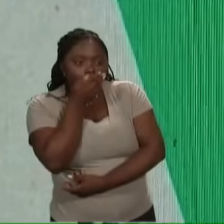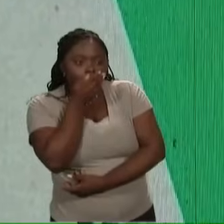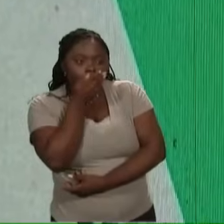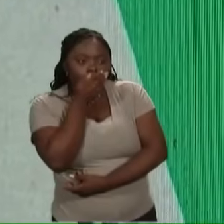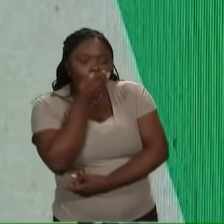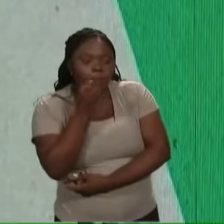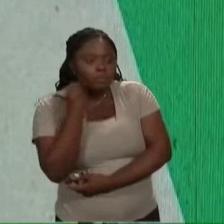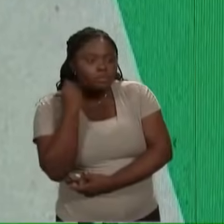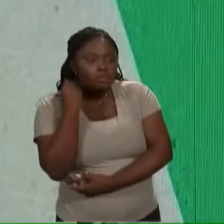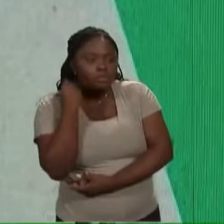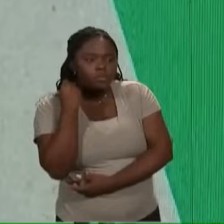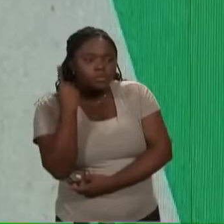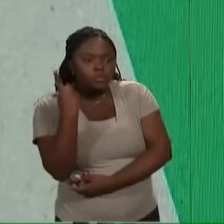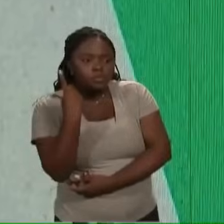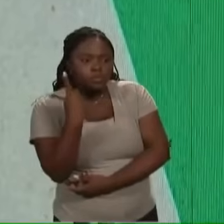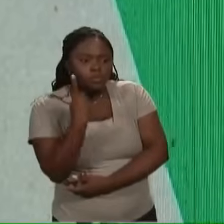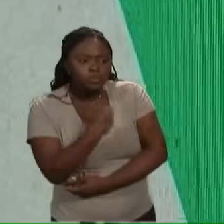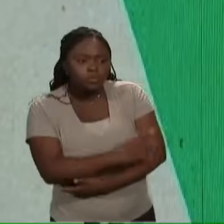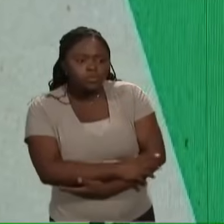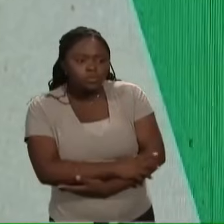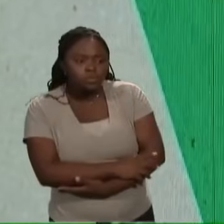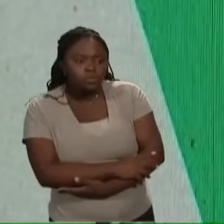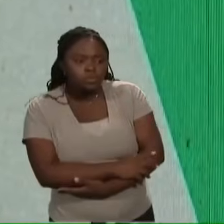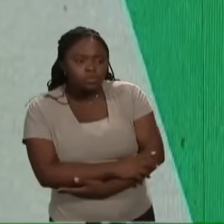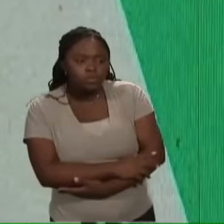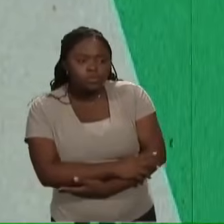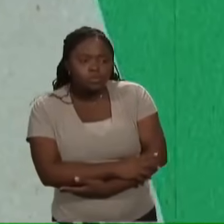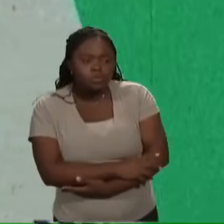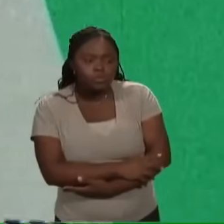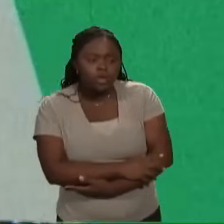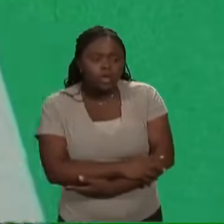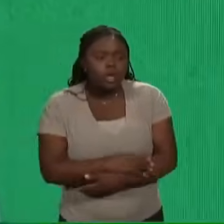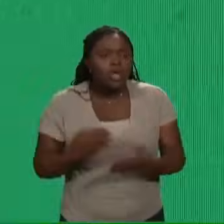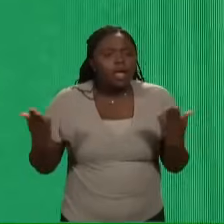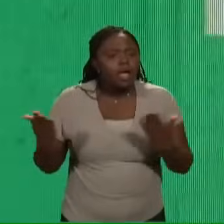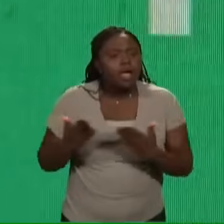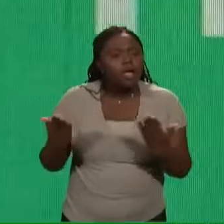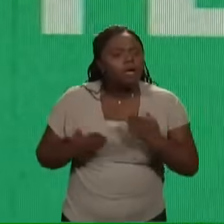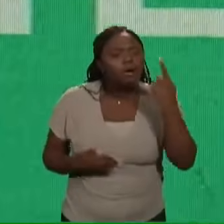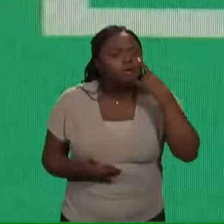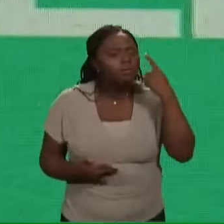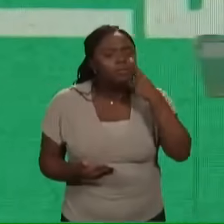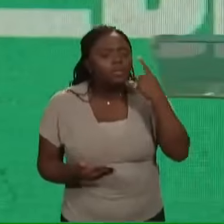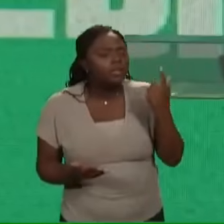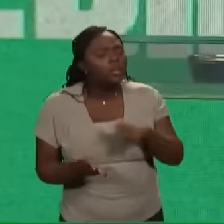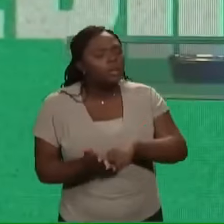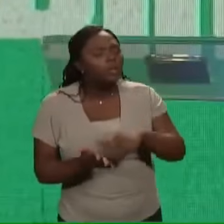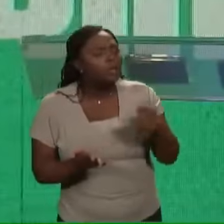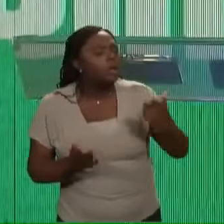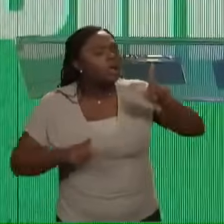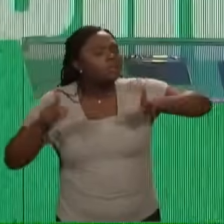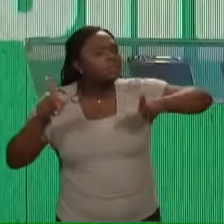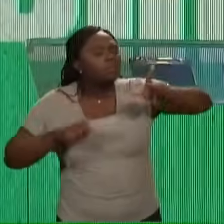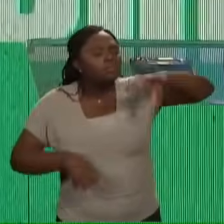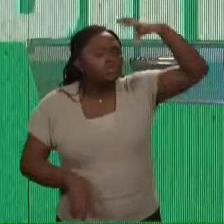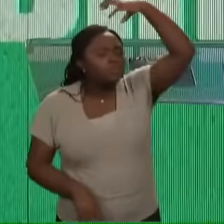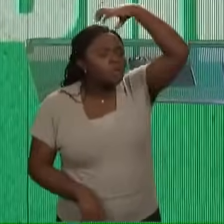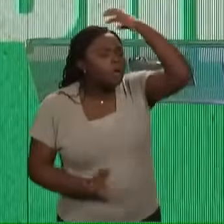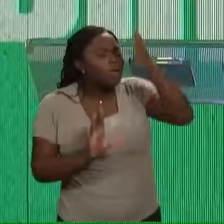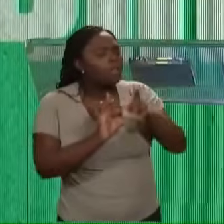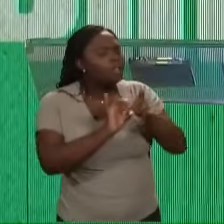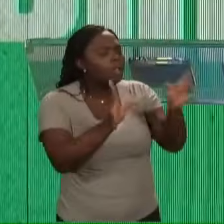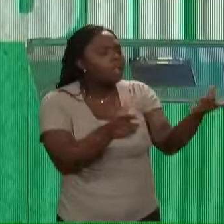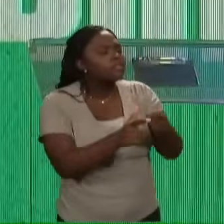oh, que absurdo. Eu acabei de ver no G1 que o rei liberou a dívida desse